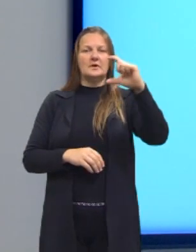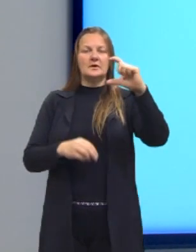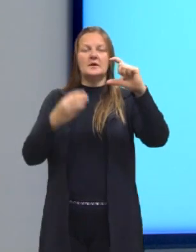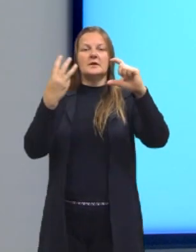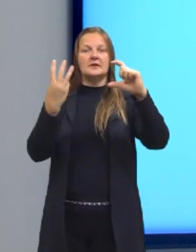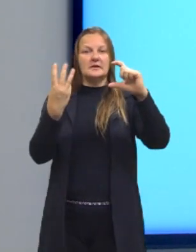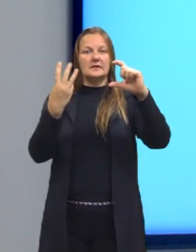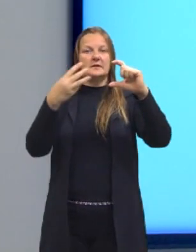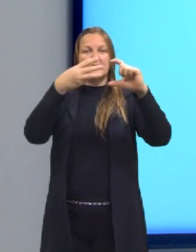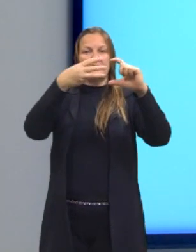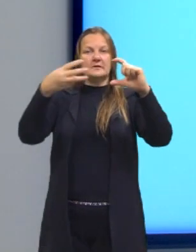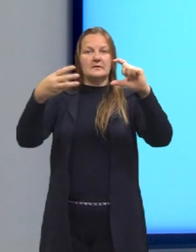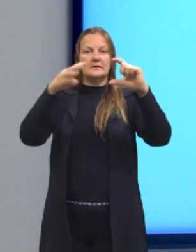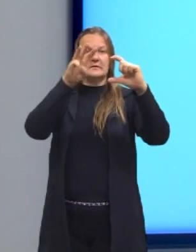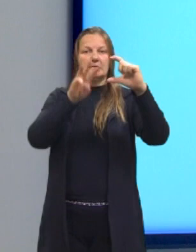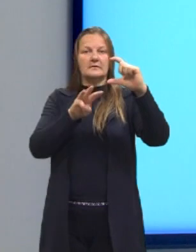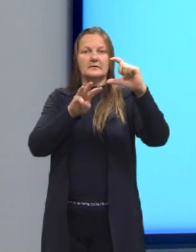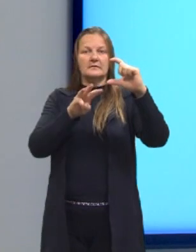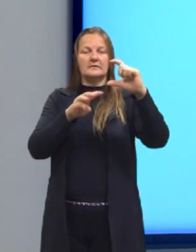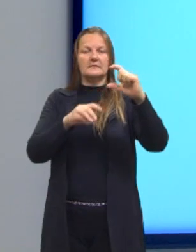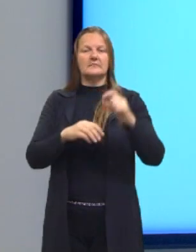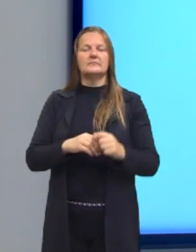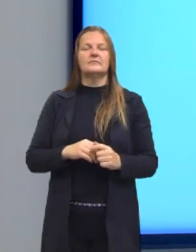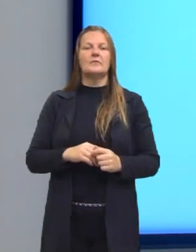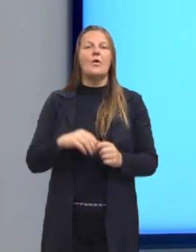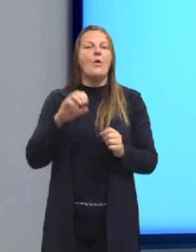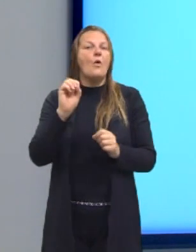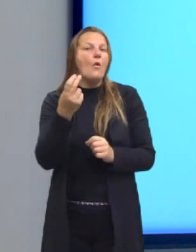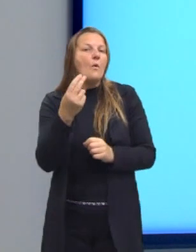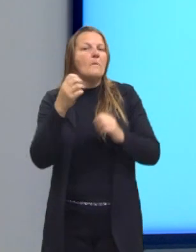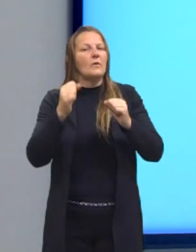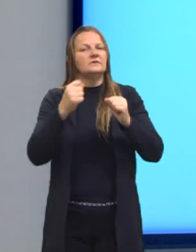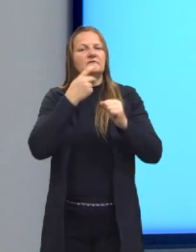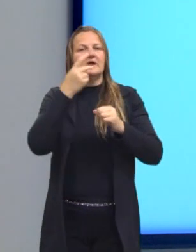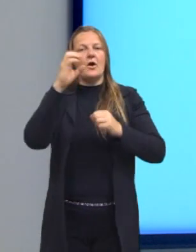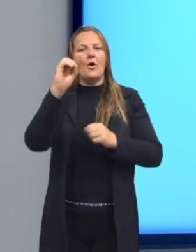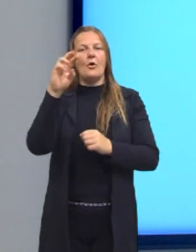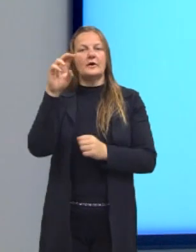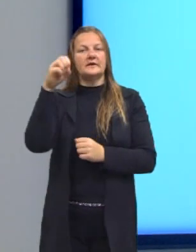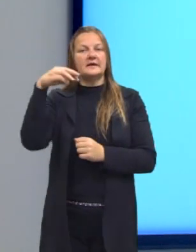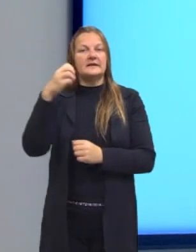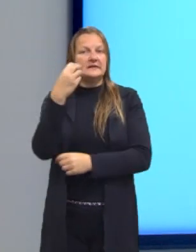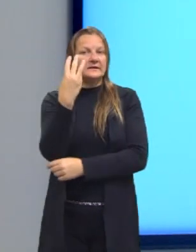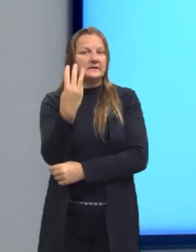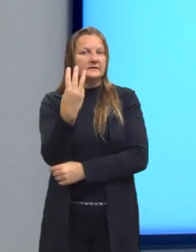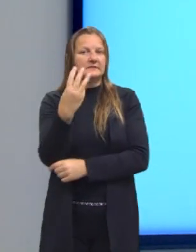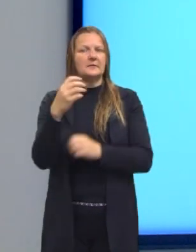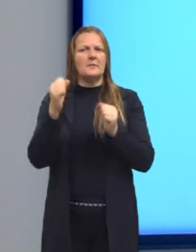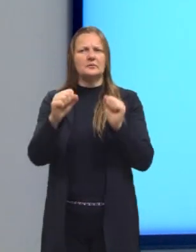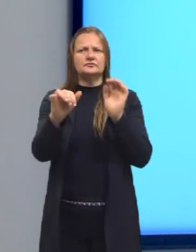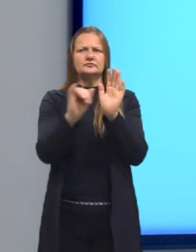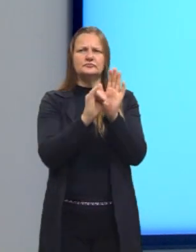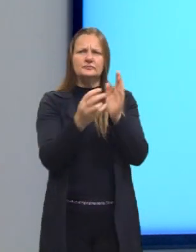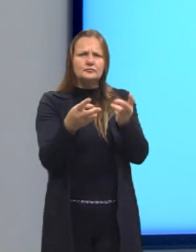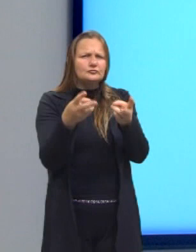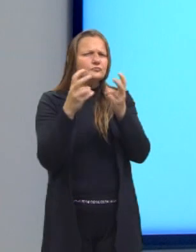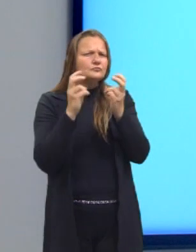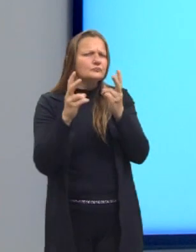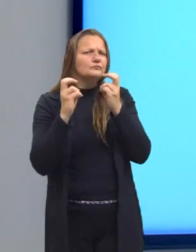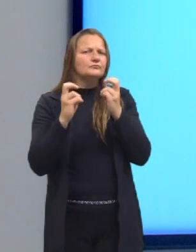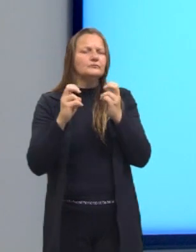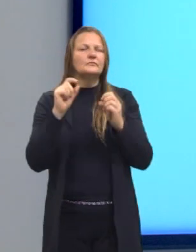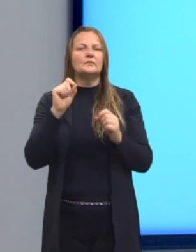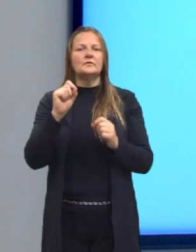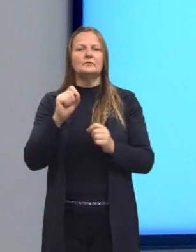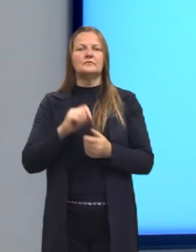por 3 ou simplesmente de ordem 3 E aí nós podemos identificar nessa Matriz